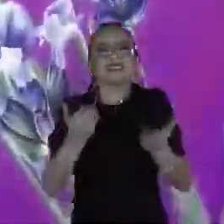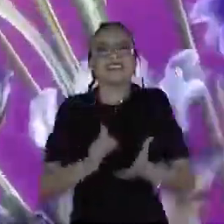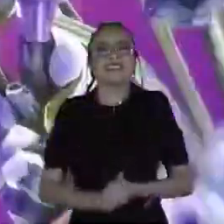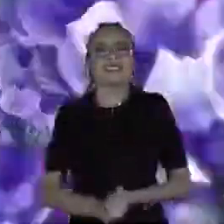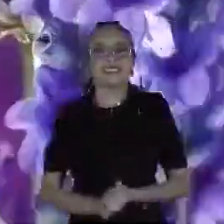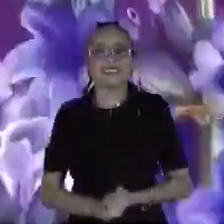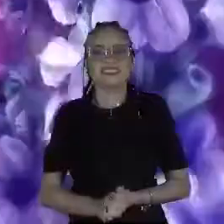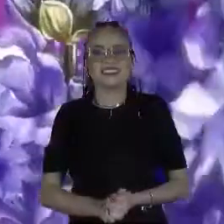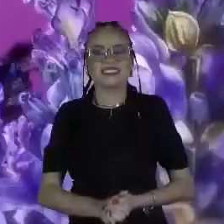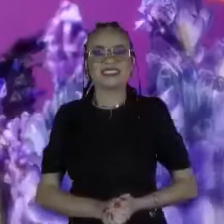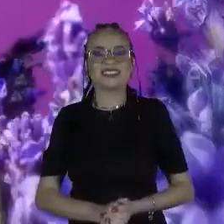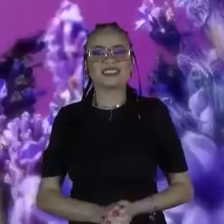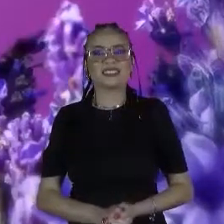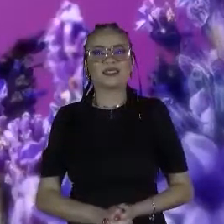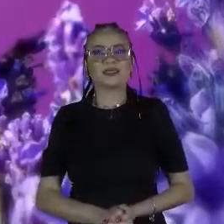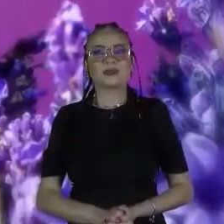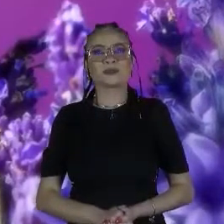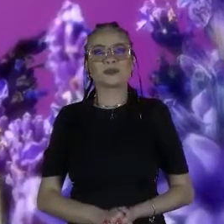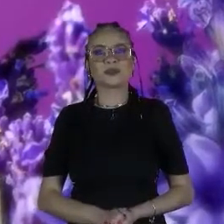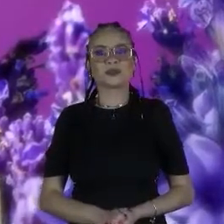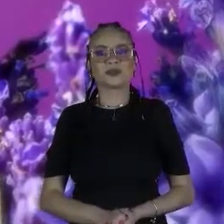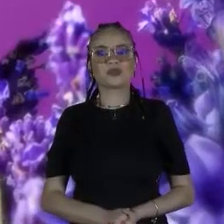E aí